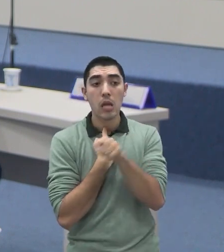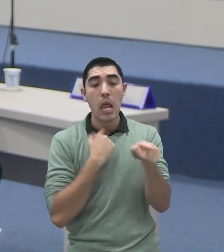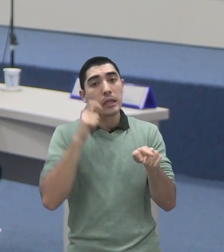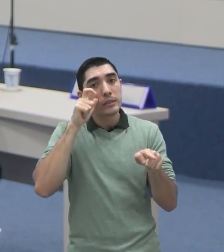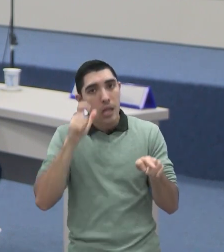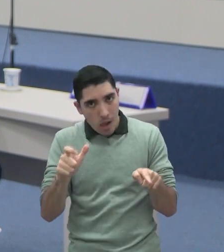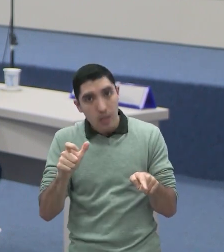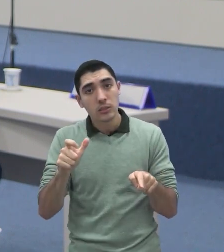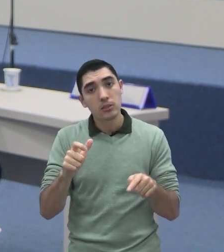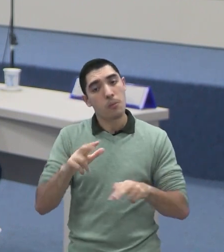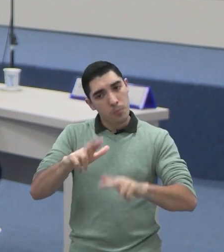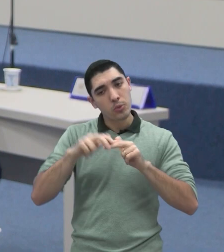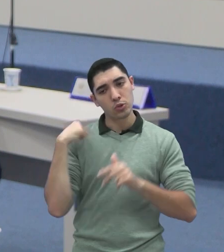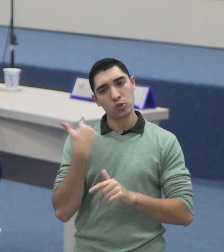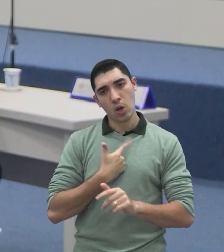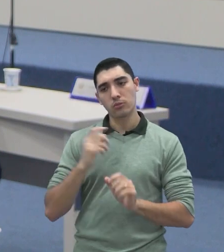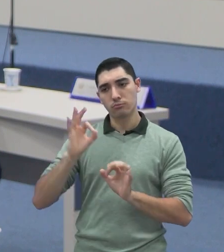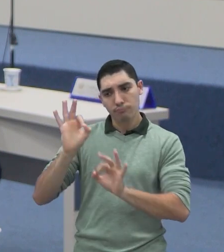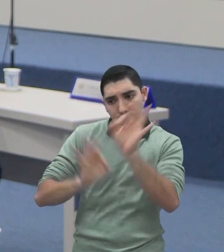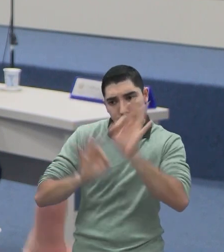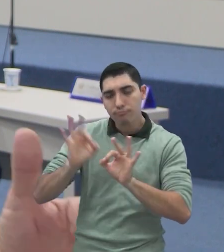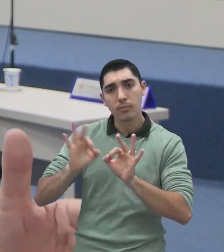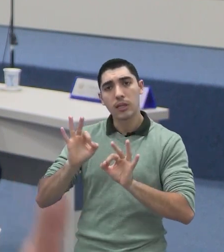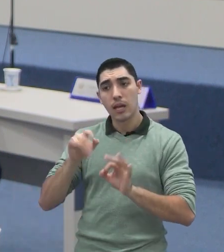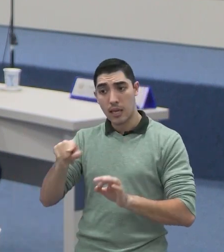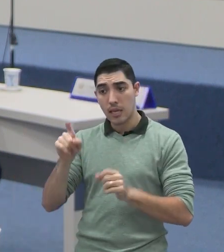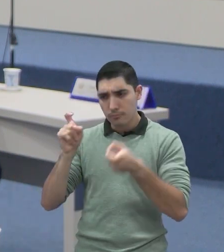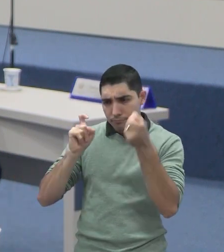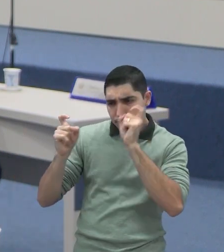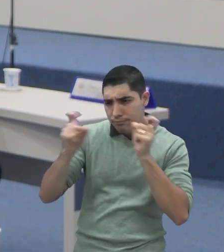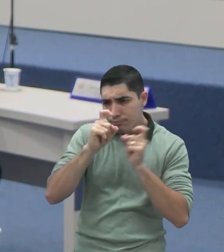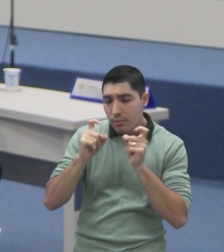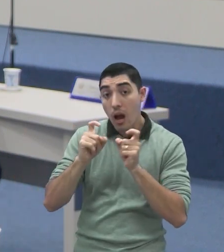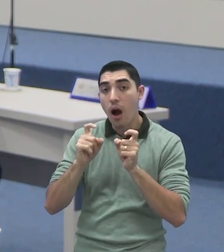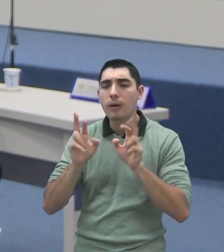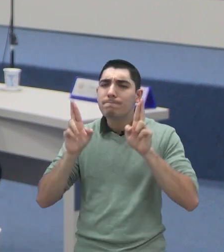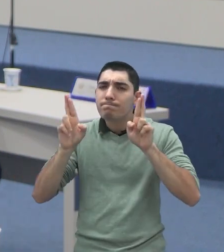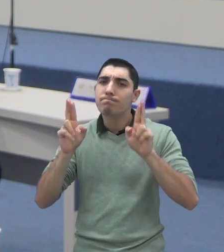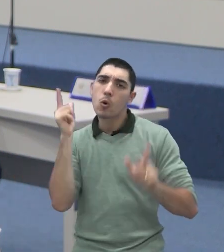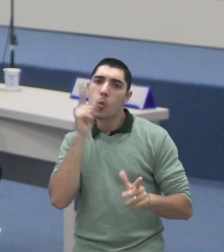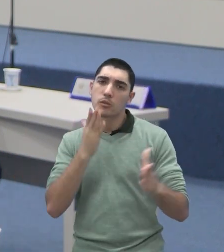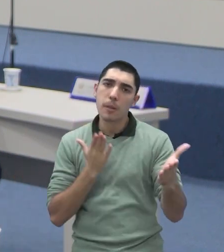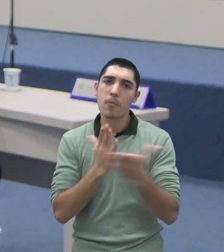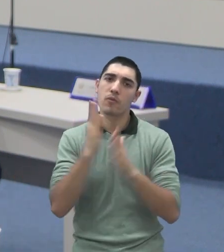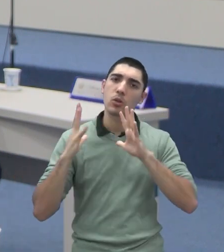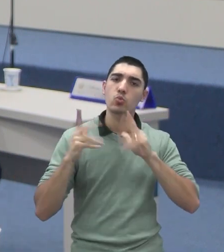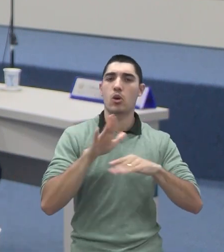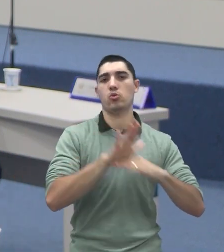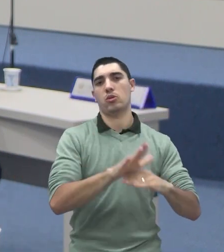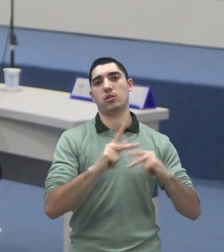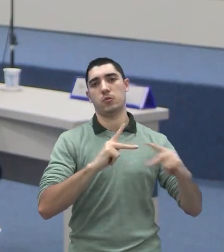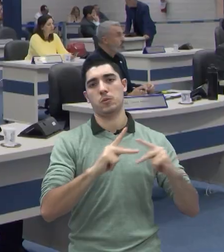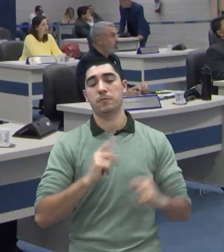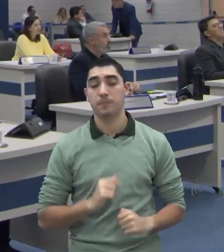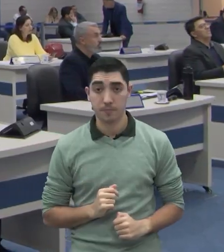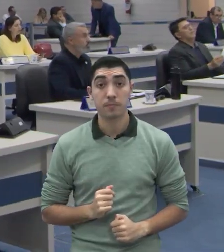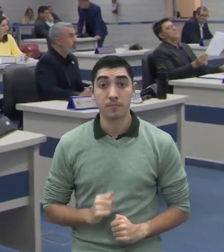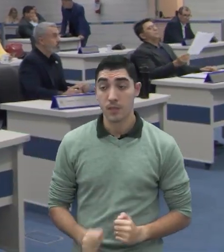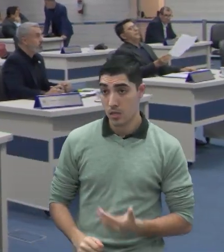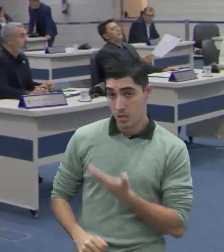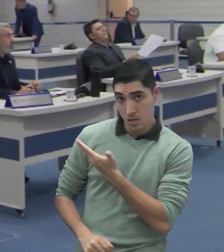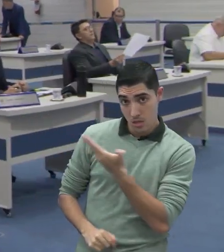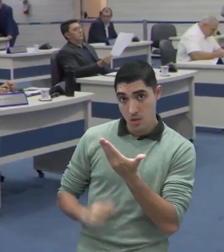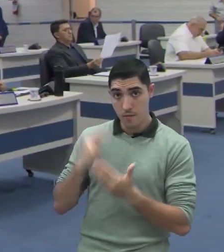através dessa lei que está sendo protocolada na casa, para a gente discutir da melhor forma possível e que a gente possa aprovar da melhor forma que seja para São José. Para